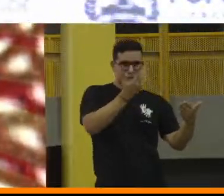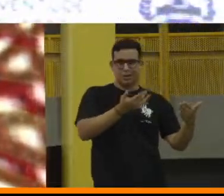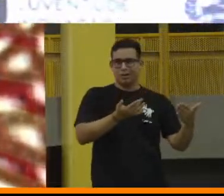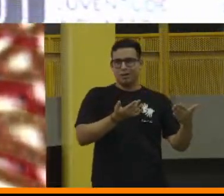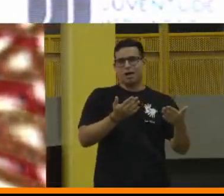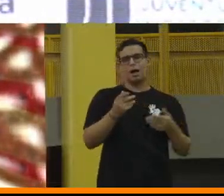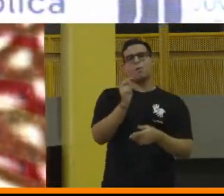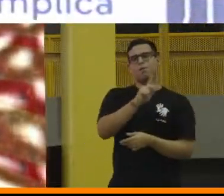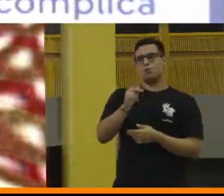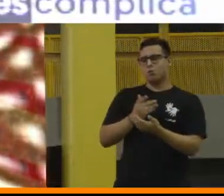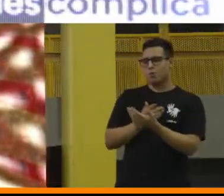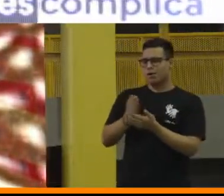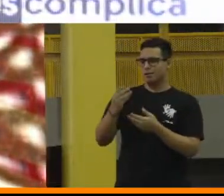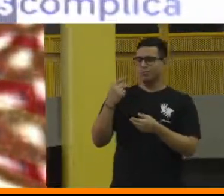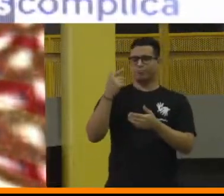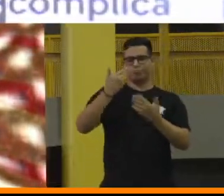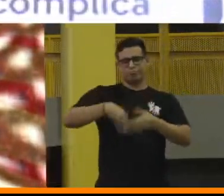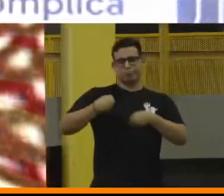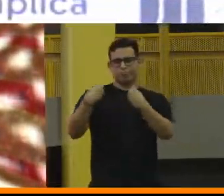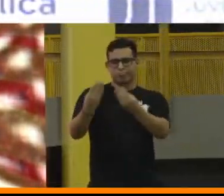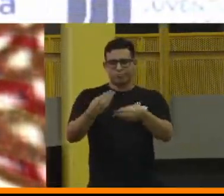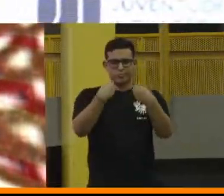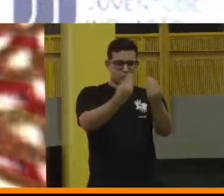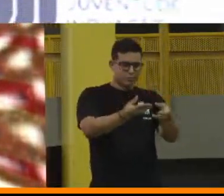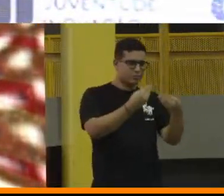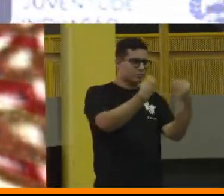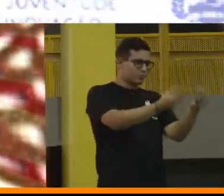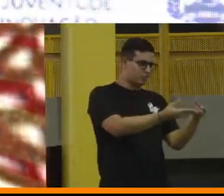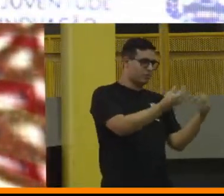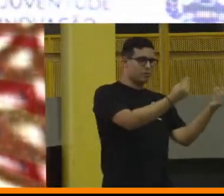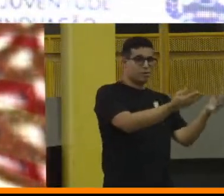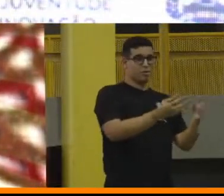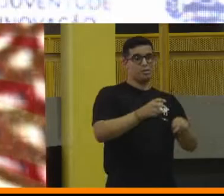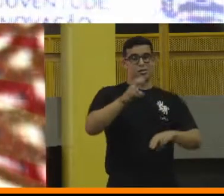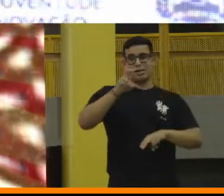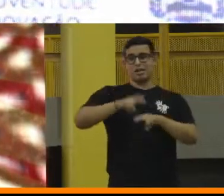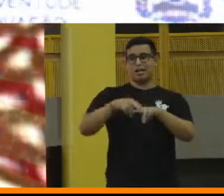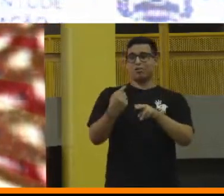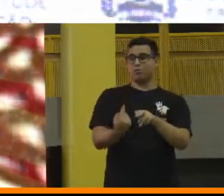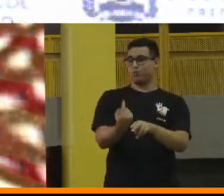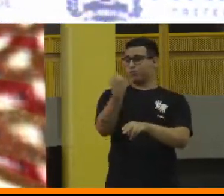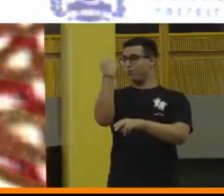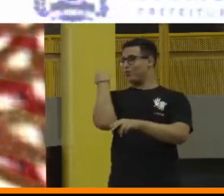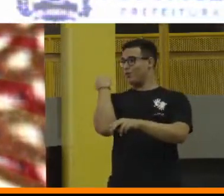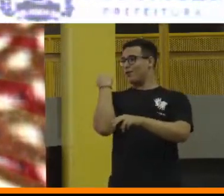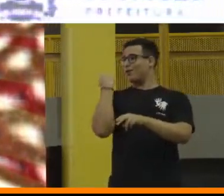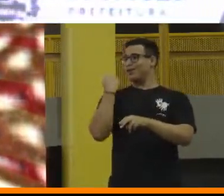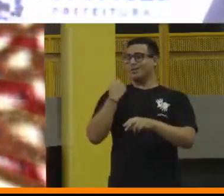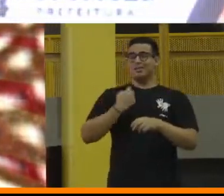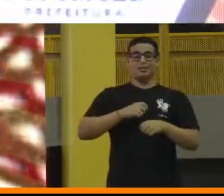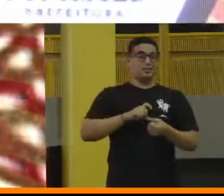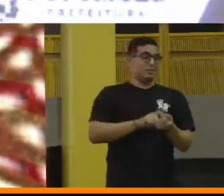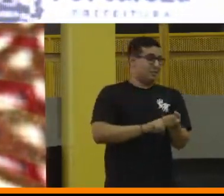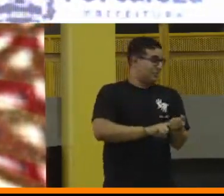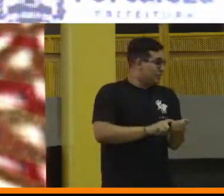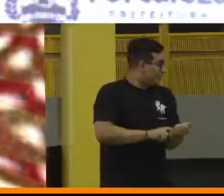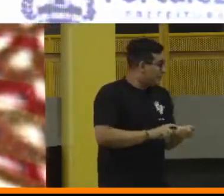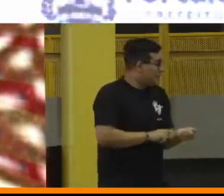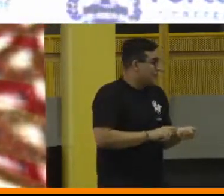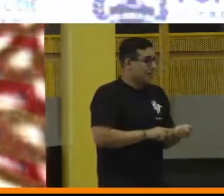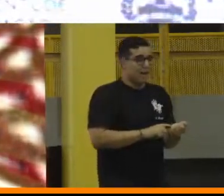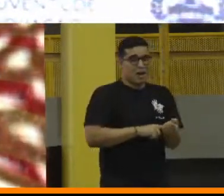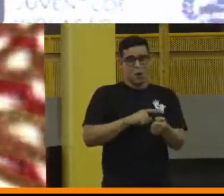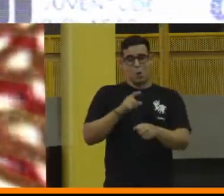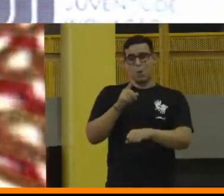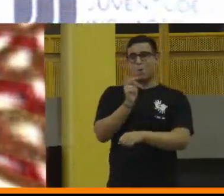as provas. Vai entregando, e você que está sentado lá do outro lado da sala, fala: meu Deus, ele não vai chegar aqui. E quando